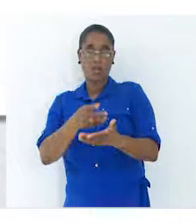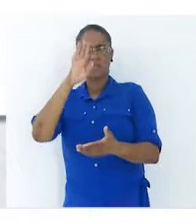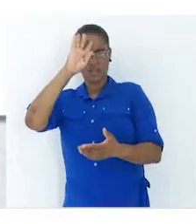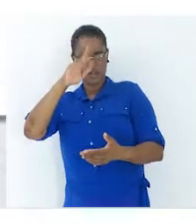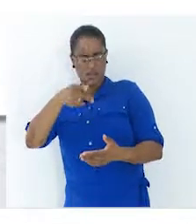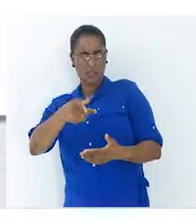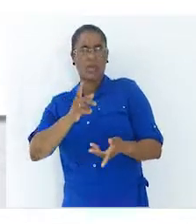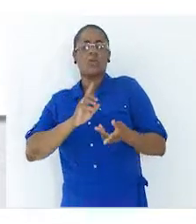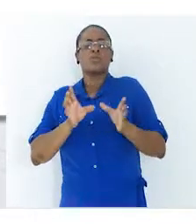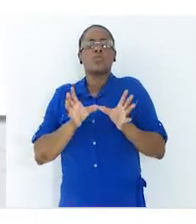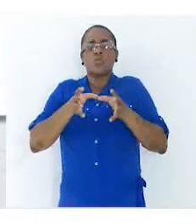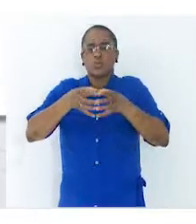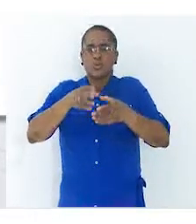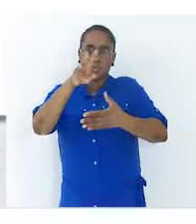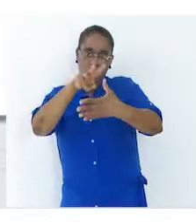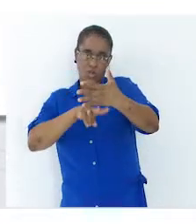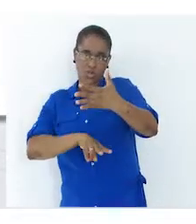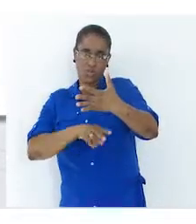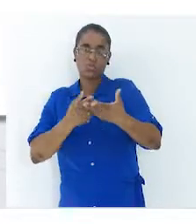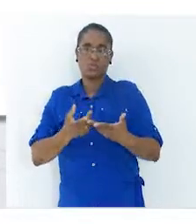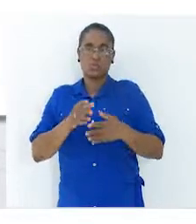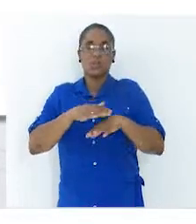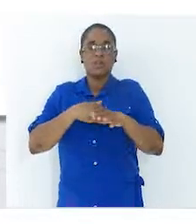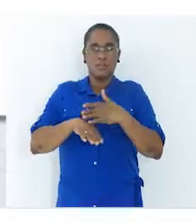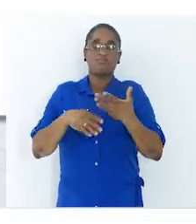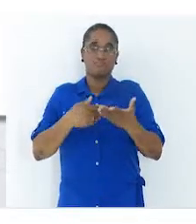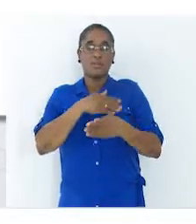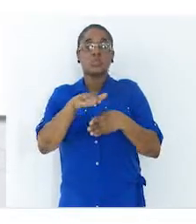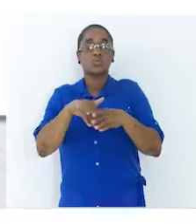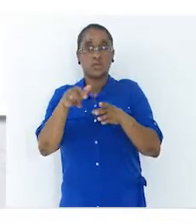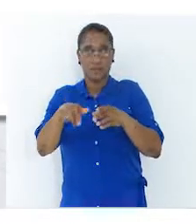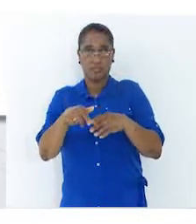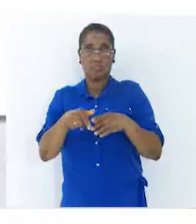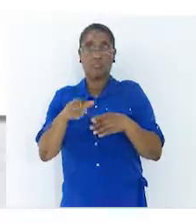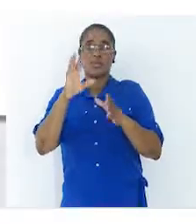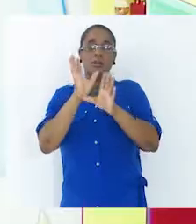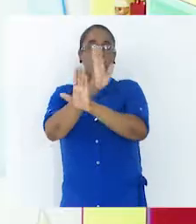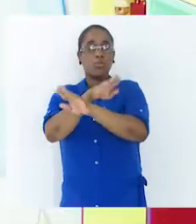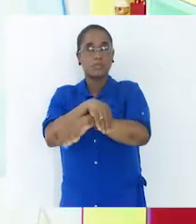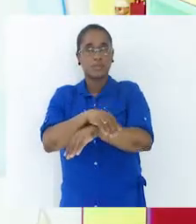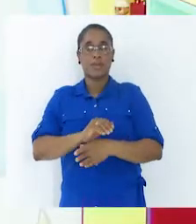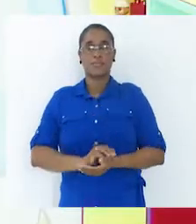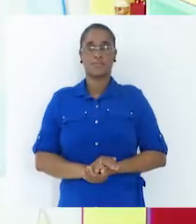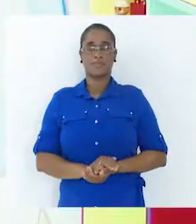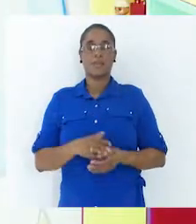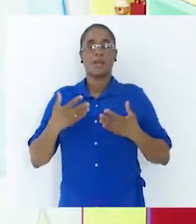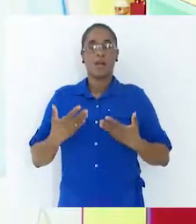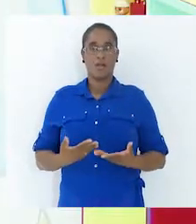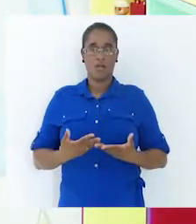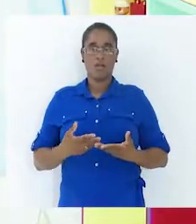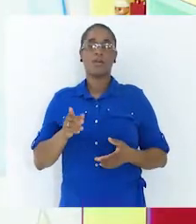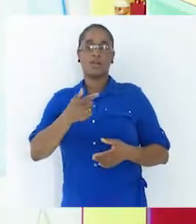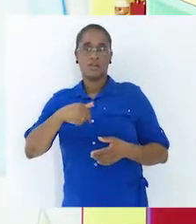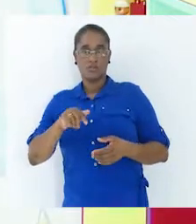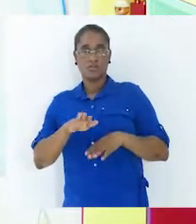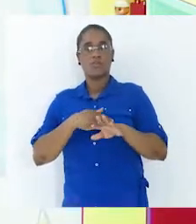noção do conjunto de textos que fazem parte da publicidade. Agora, nós